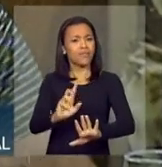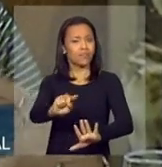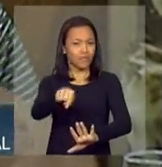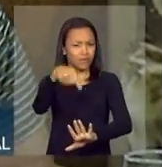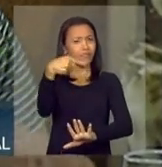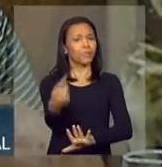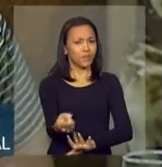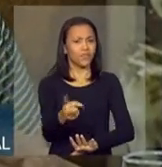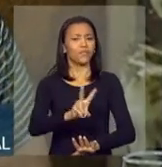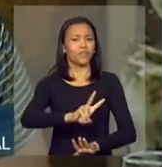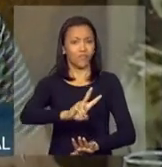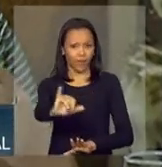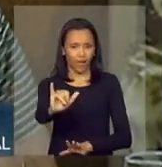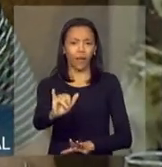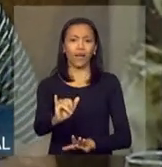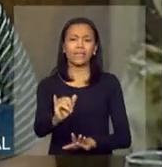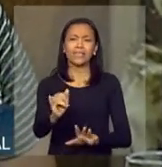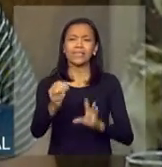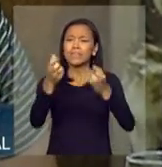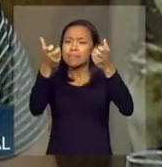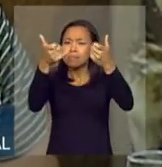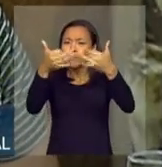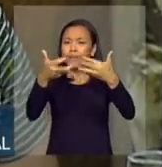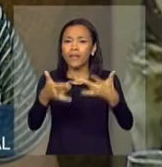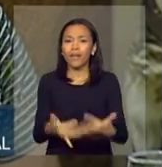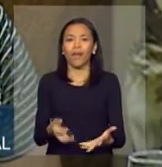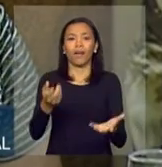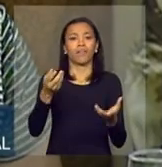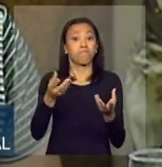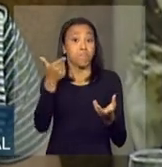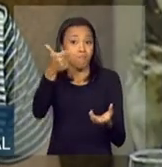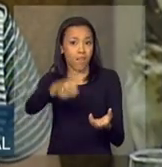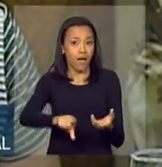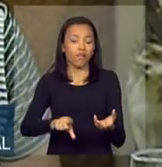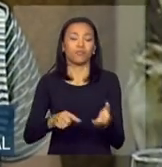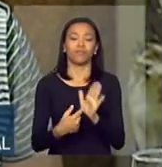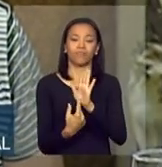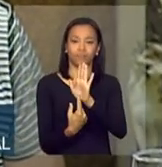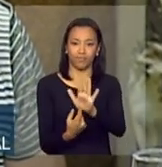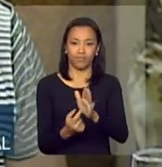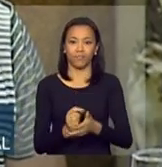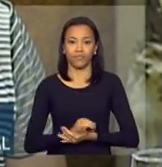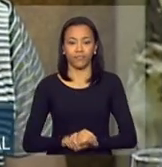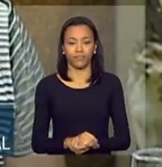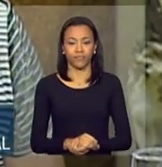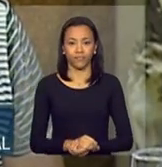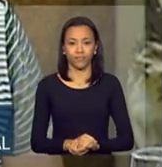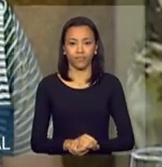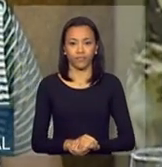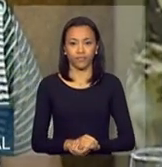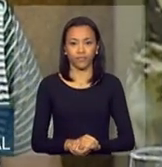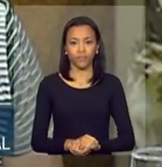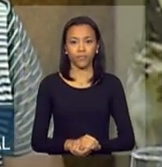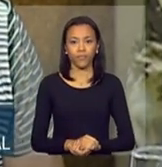pretende desenvolver mais, detalhar mais, para dar uma contribuição mais efetiva.